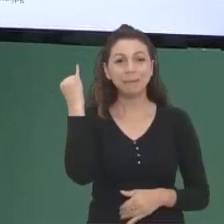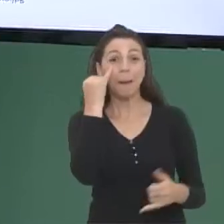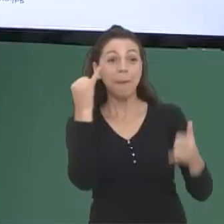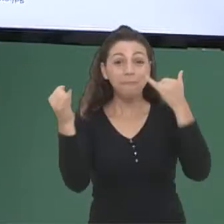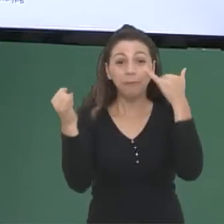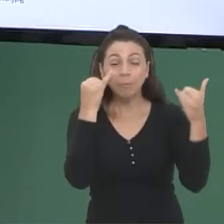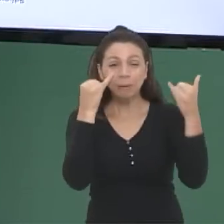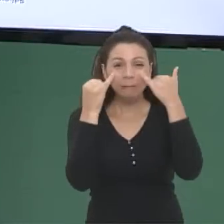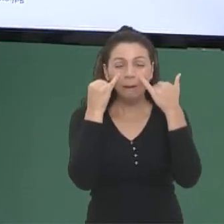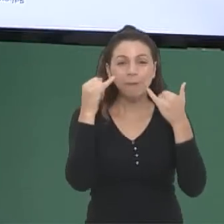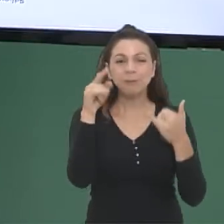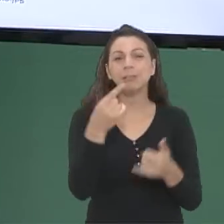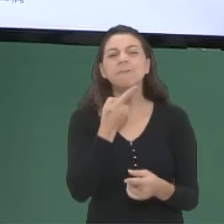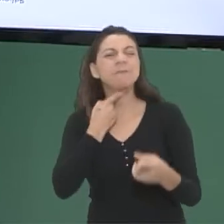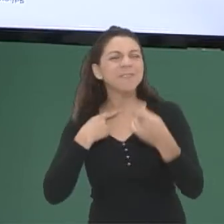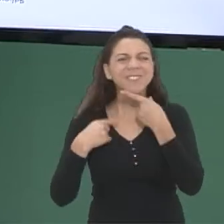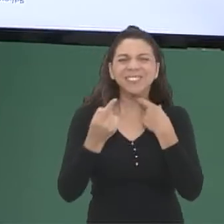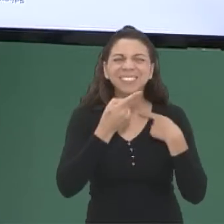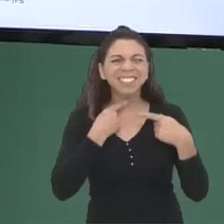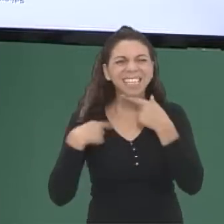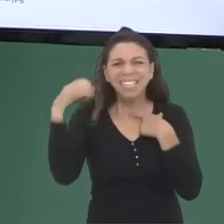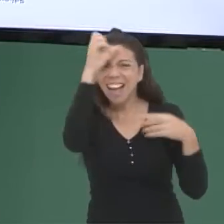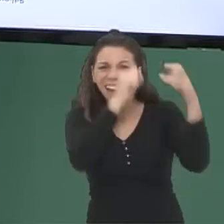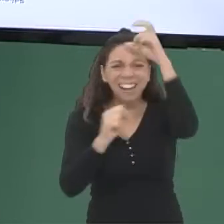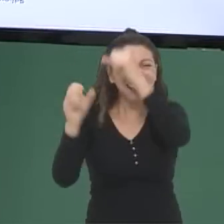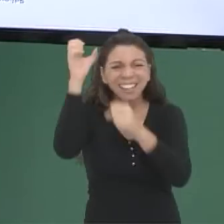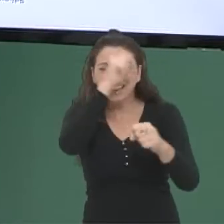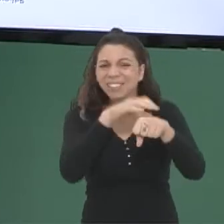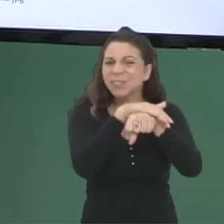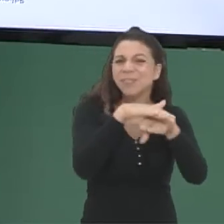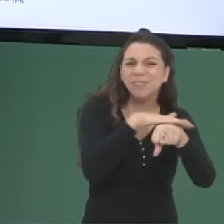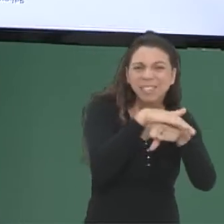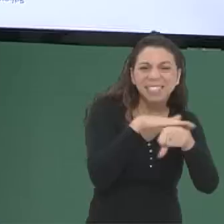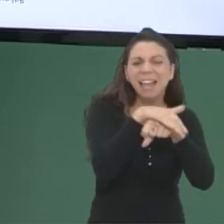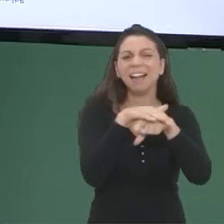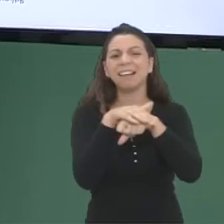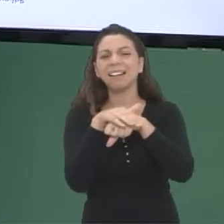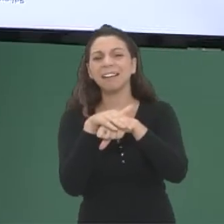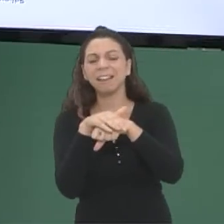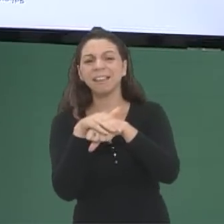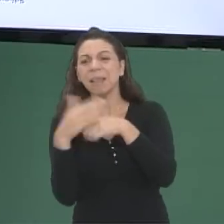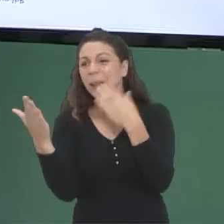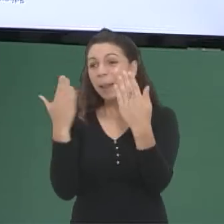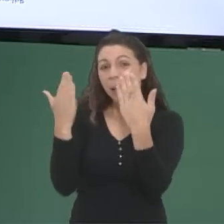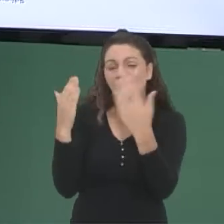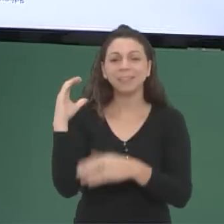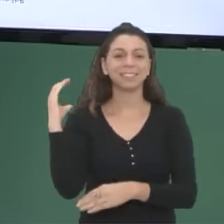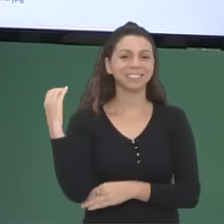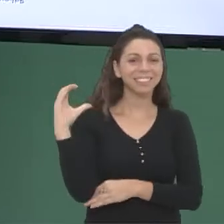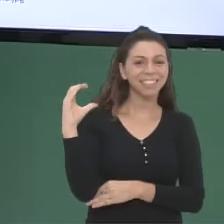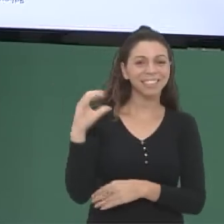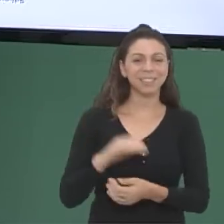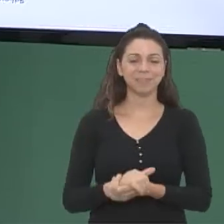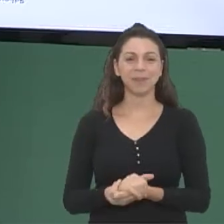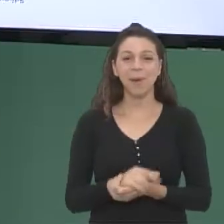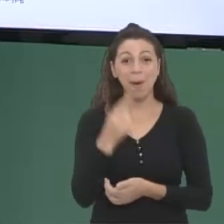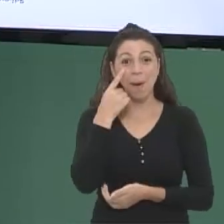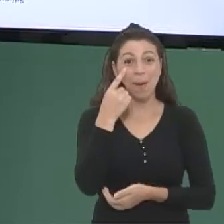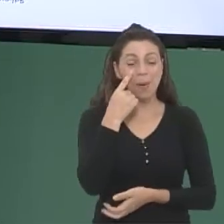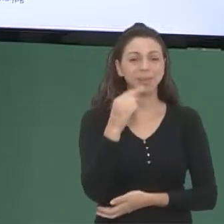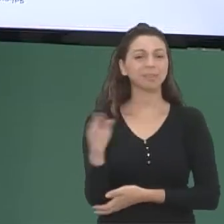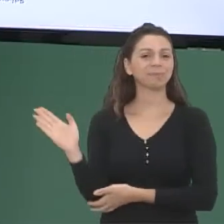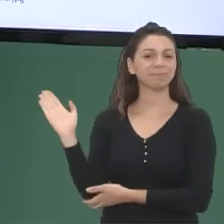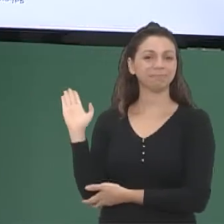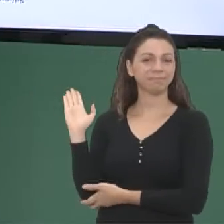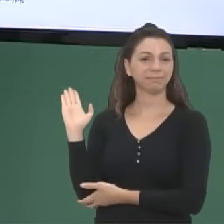estão loucos, vocês estão com uma vontade imensa de conversar, de discutir sobre ciências. Então vamos ver essa tela?